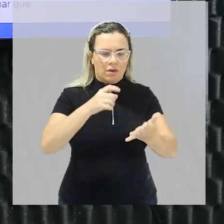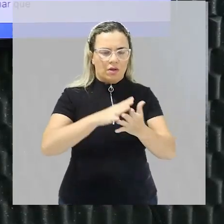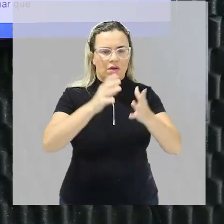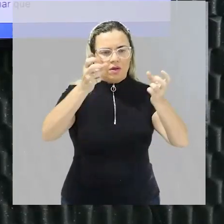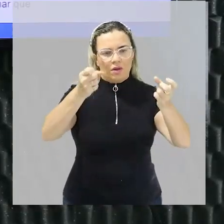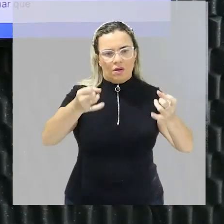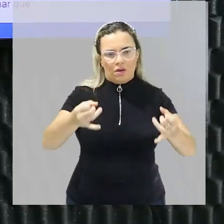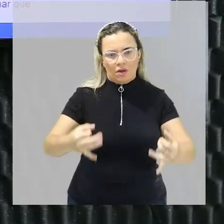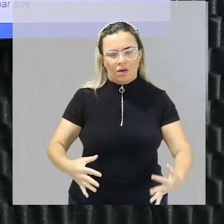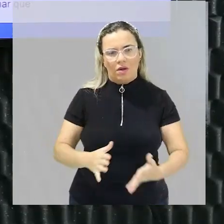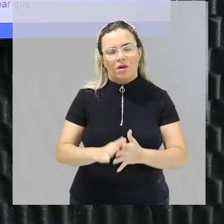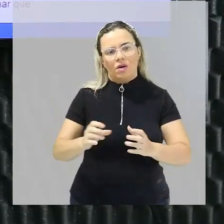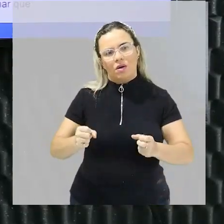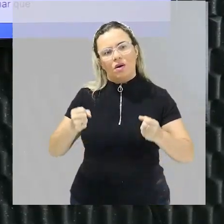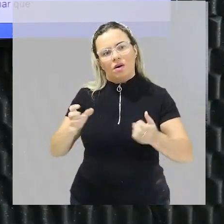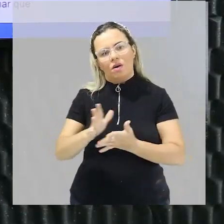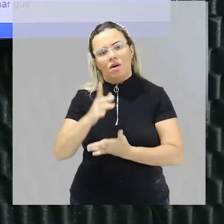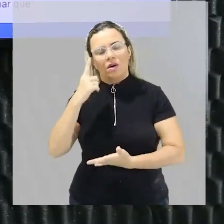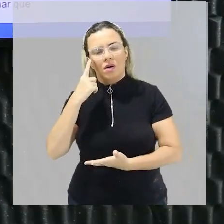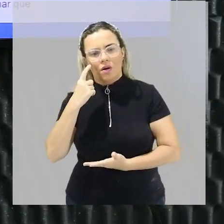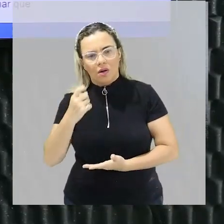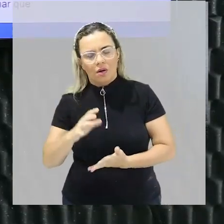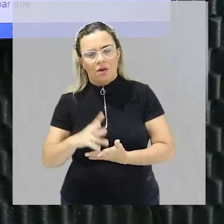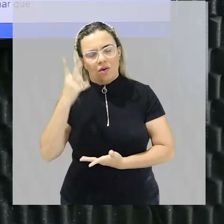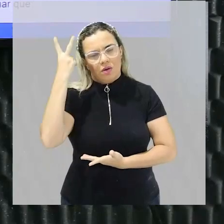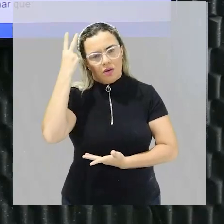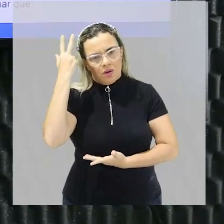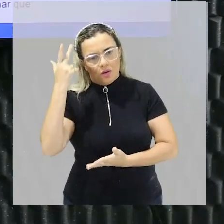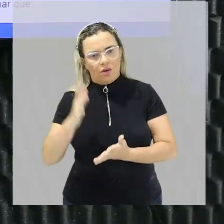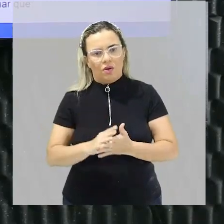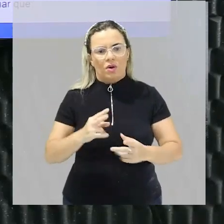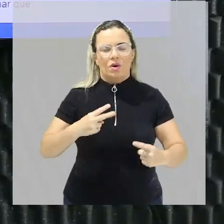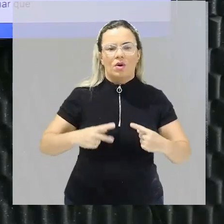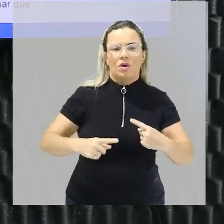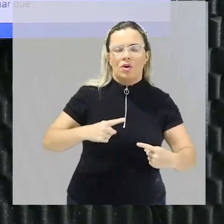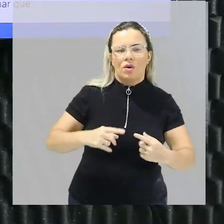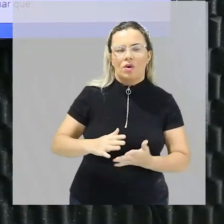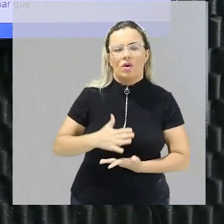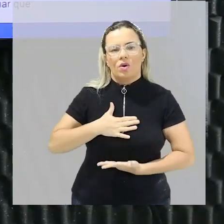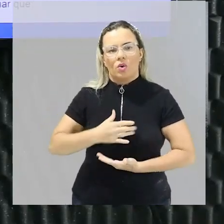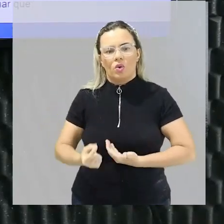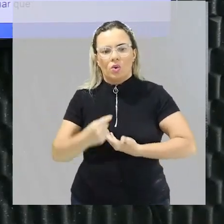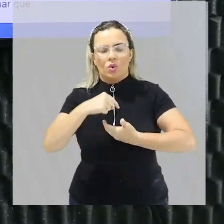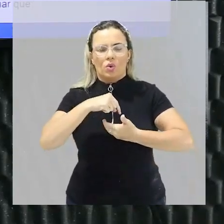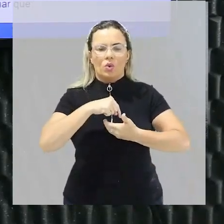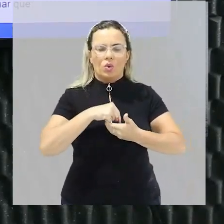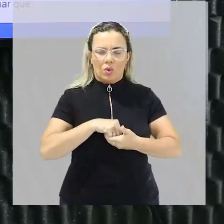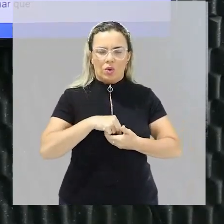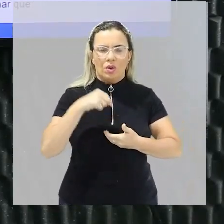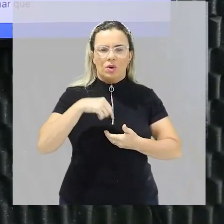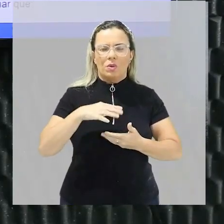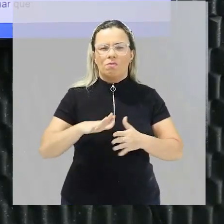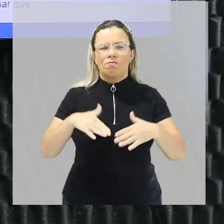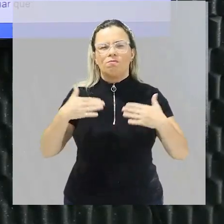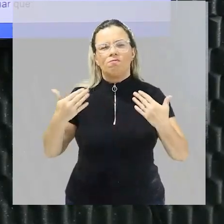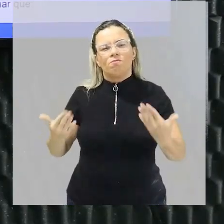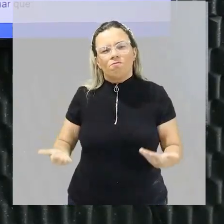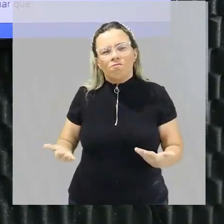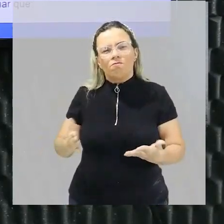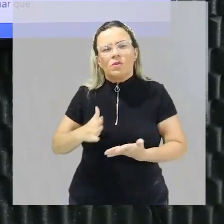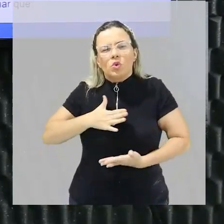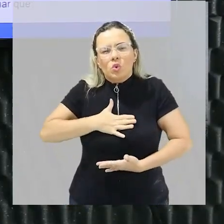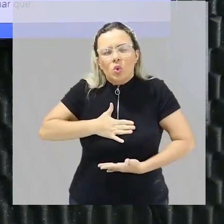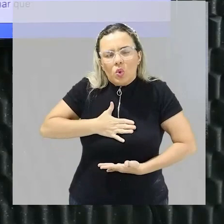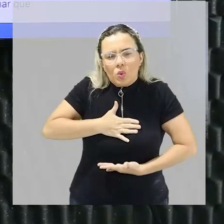dizendo que é possível, é interessante e é normal que se discuta a partir da subjetividade aquela questão do